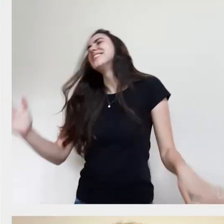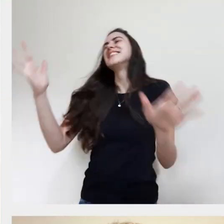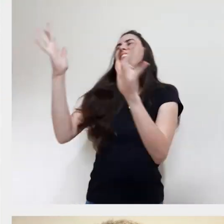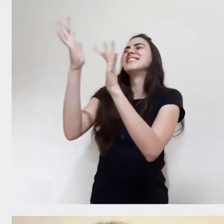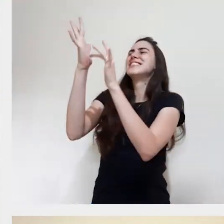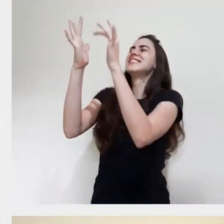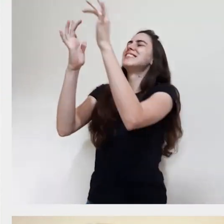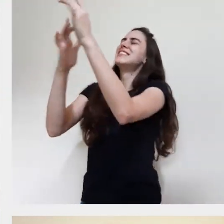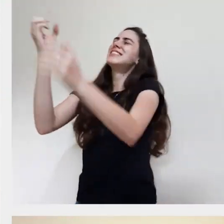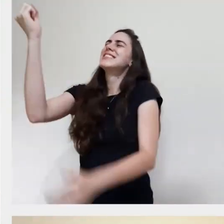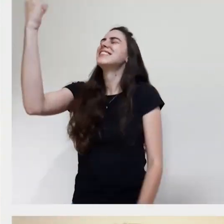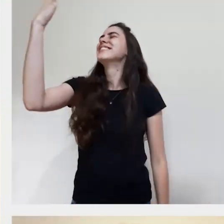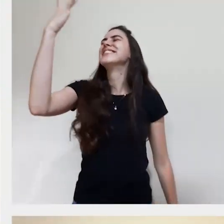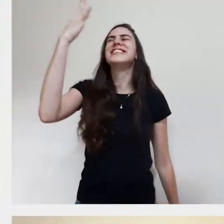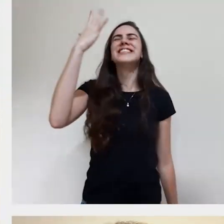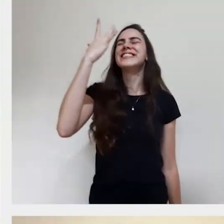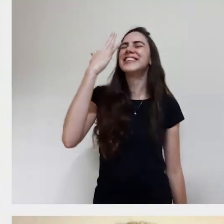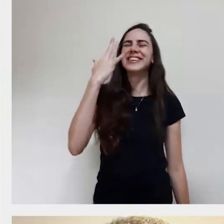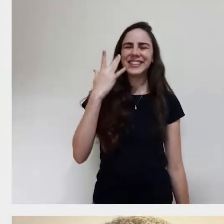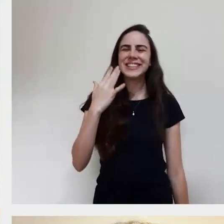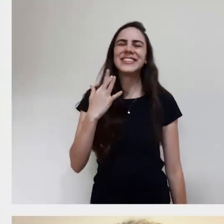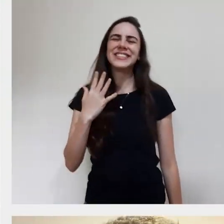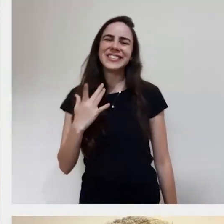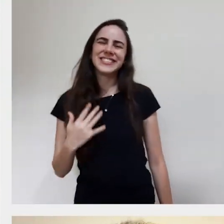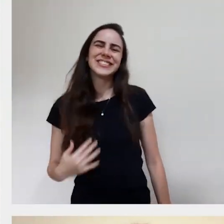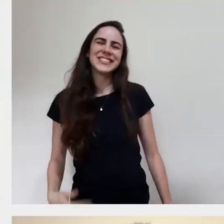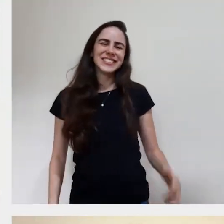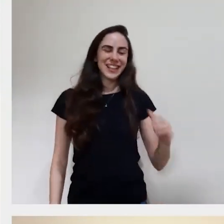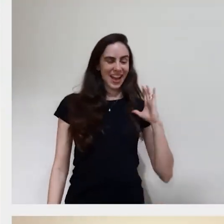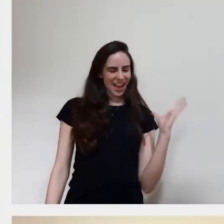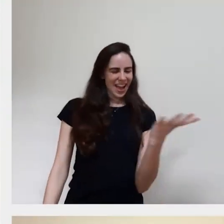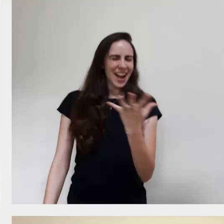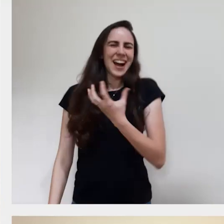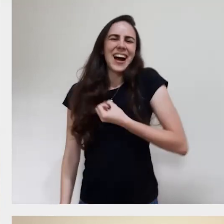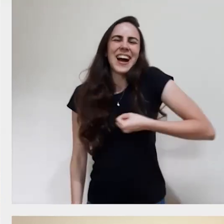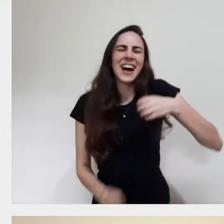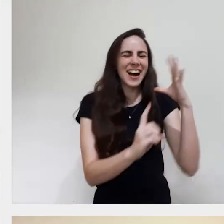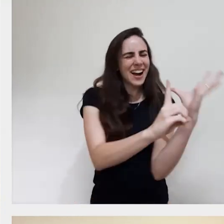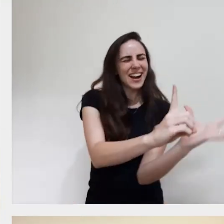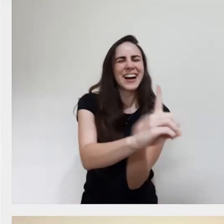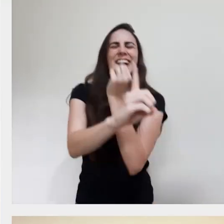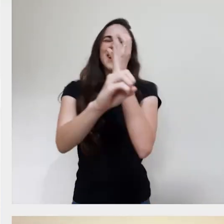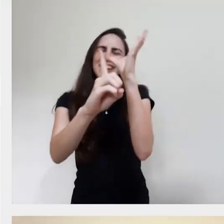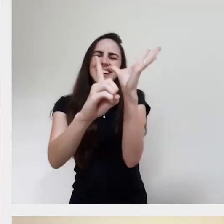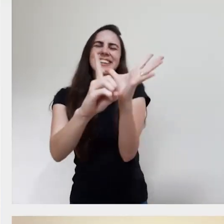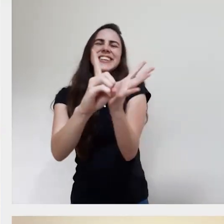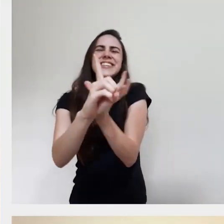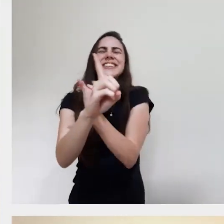Herança nos céus com os santos em luz,